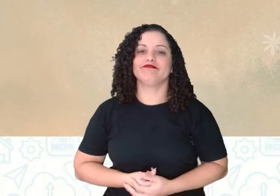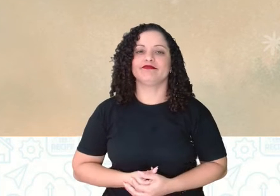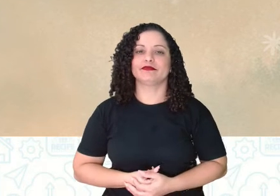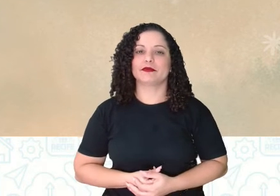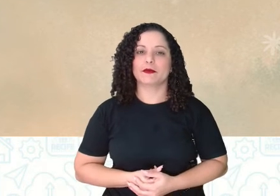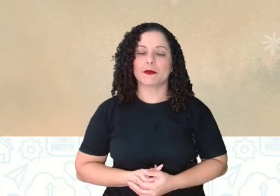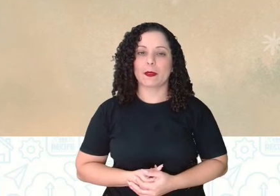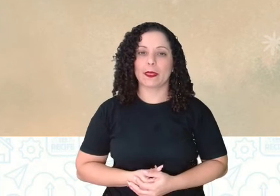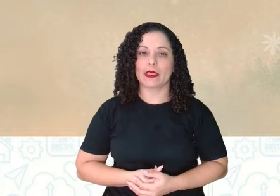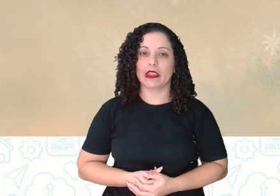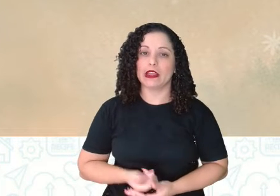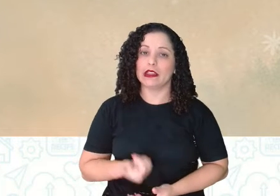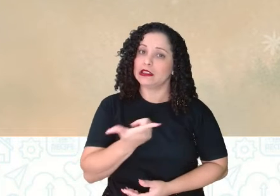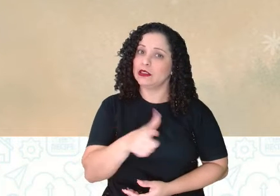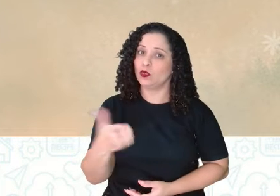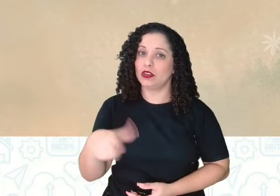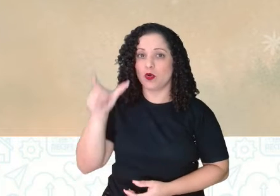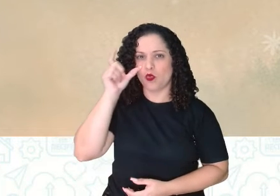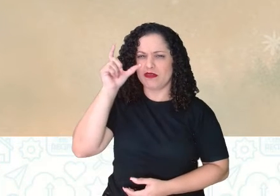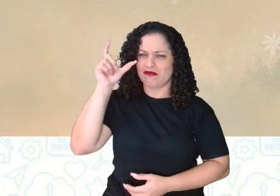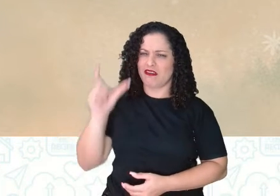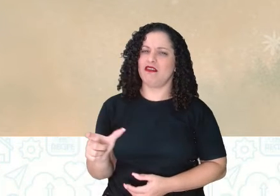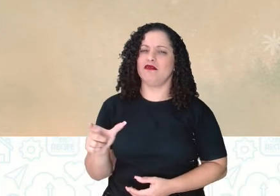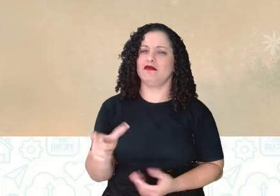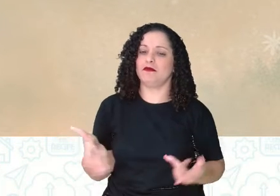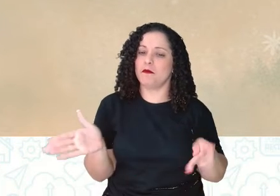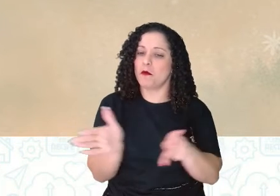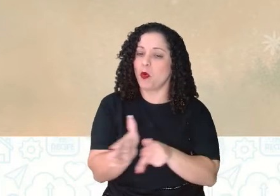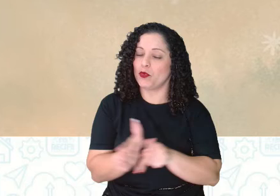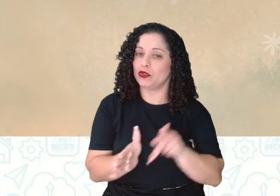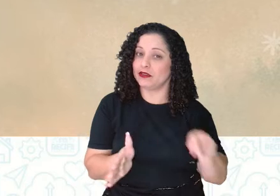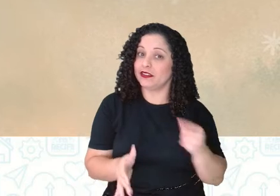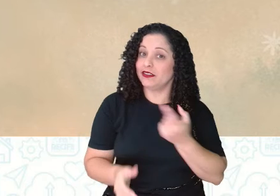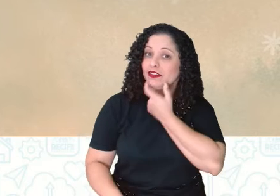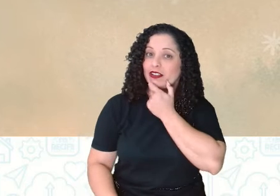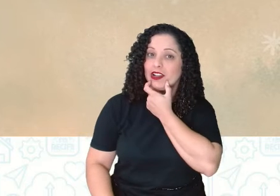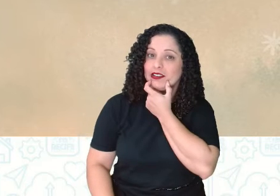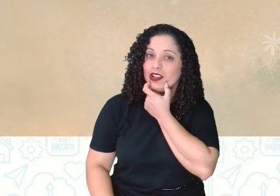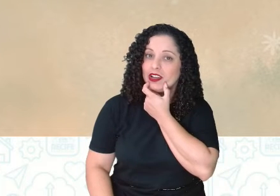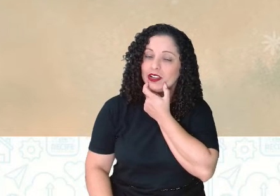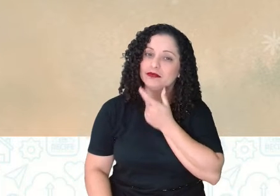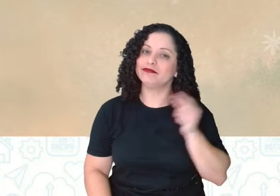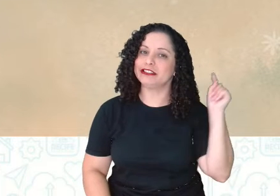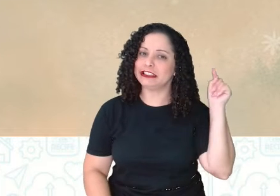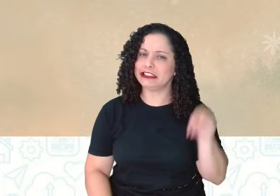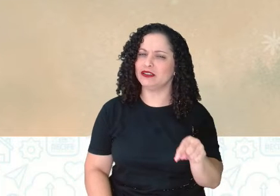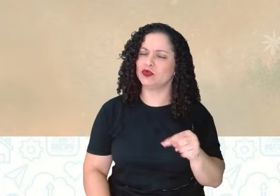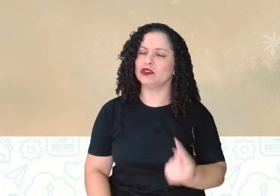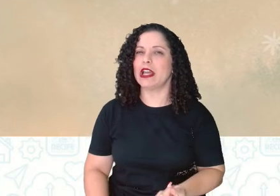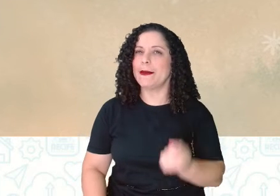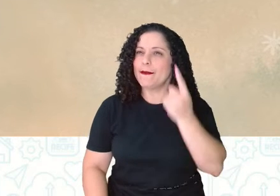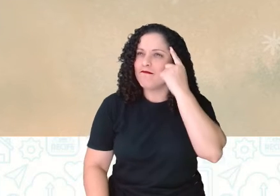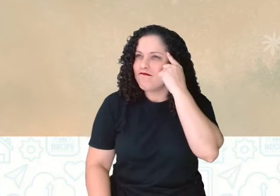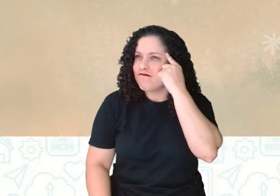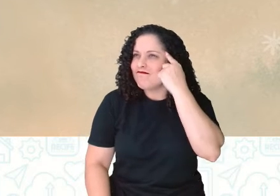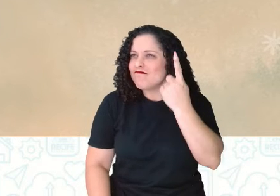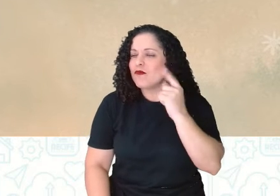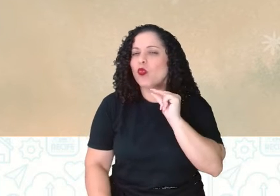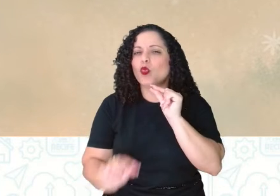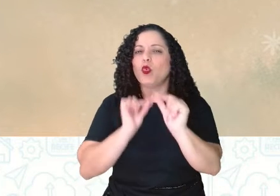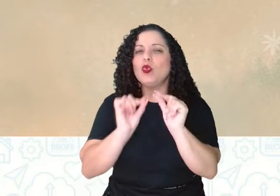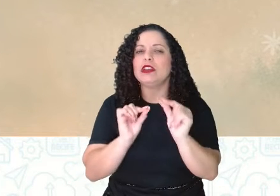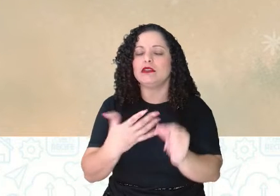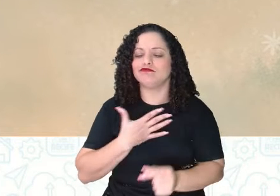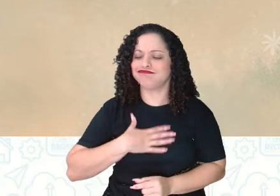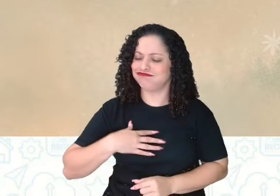Não tinham os seus interesses considerados pela Inglaterra. Então, isso já começa a criar uma certa